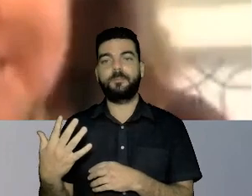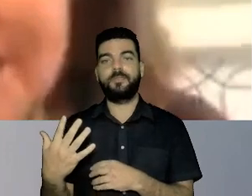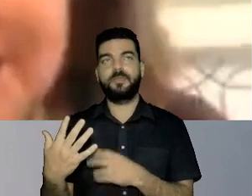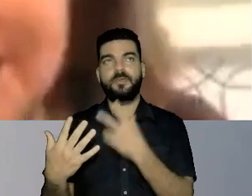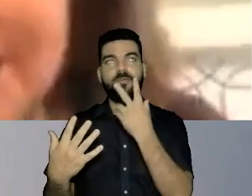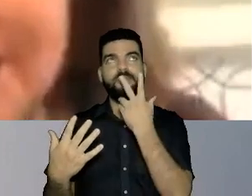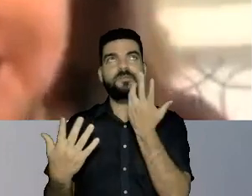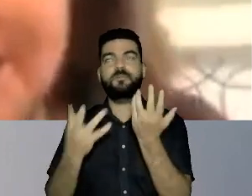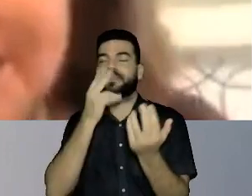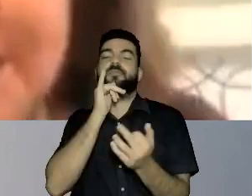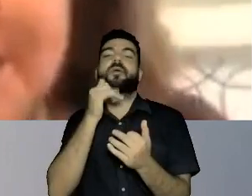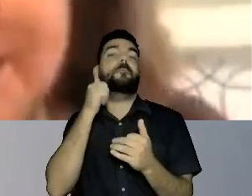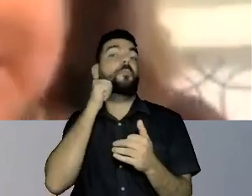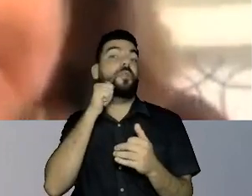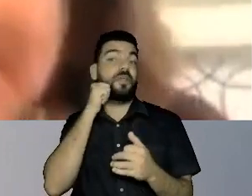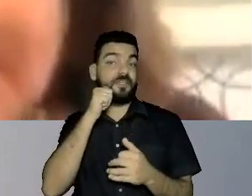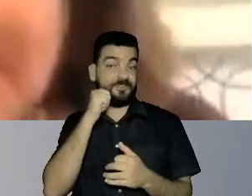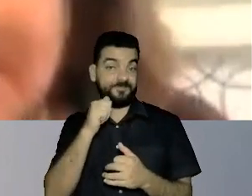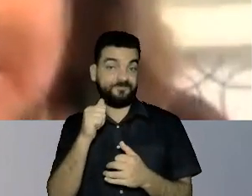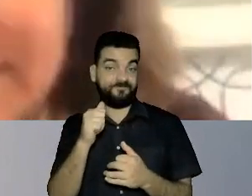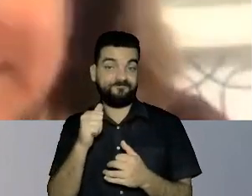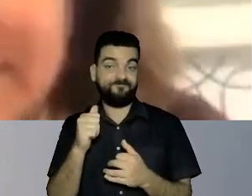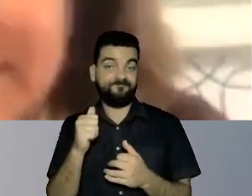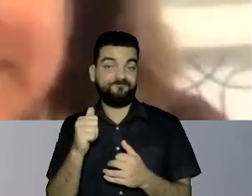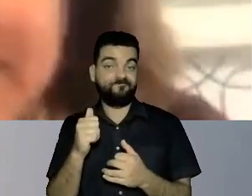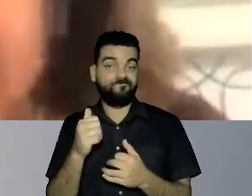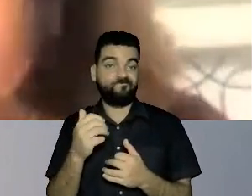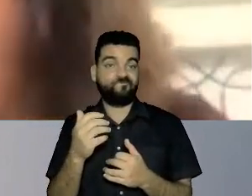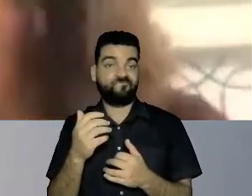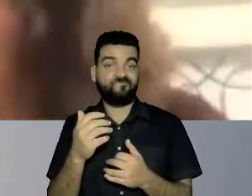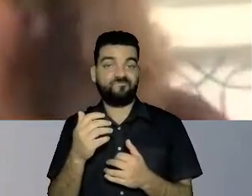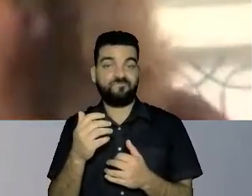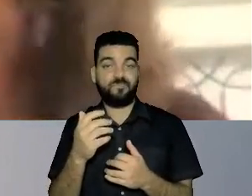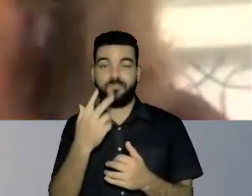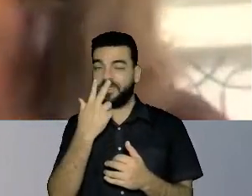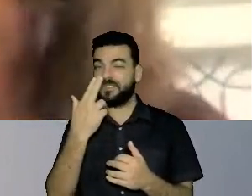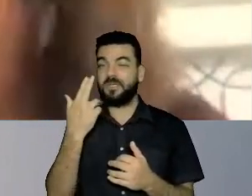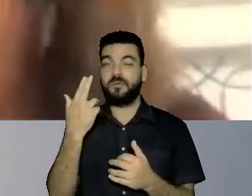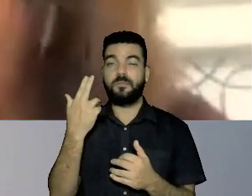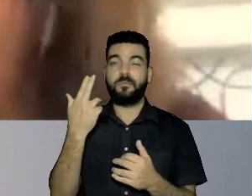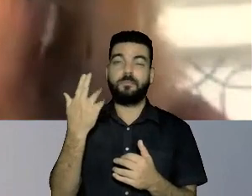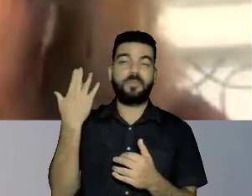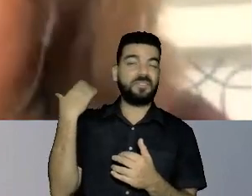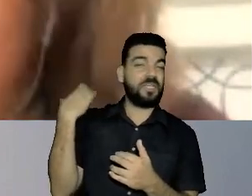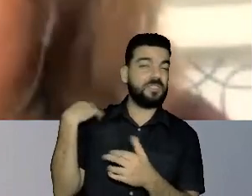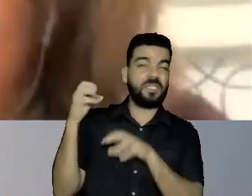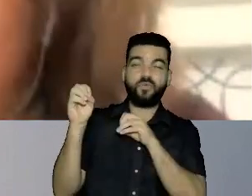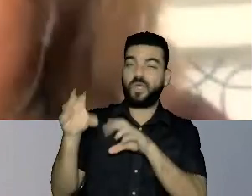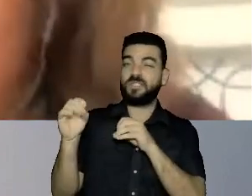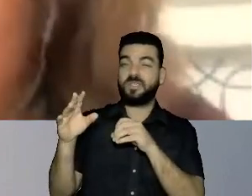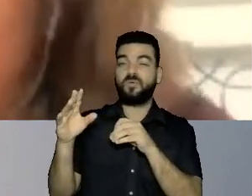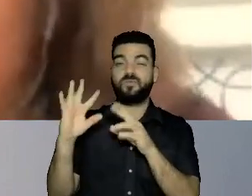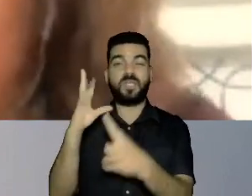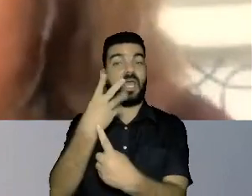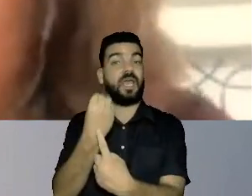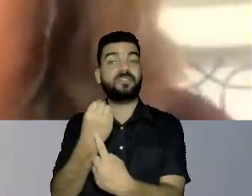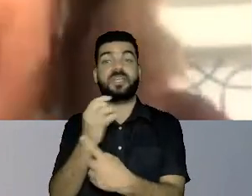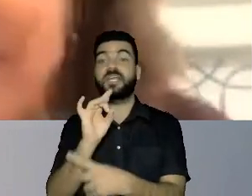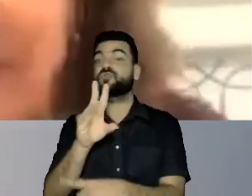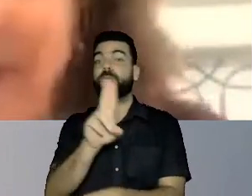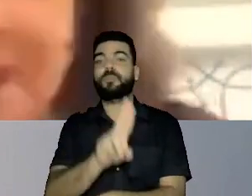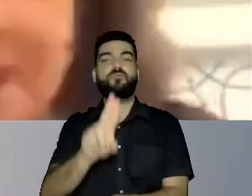pontuo aí da sua fala, né, essa questão que você colocou, né, que as